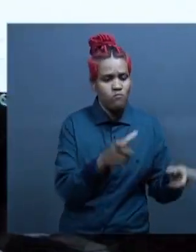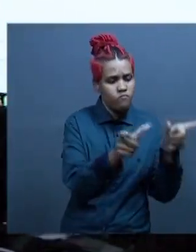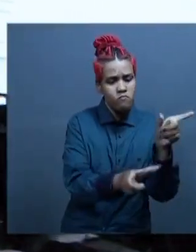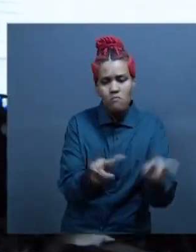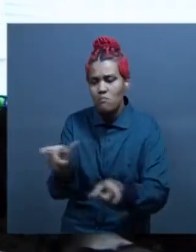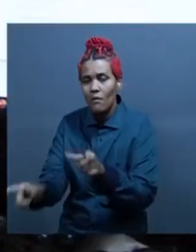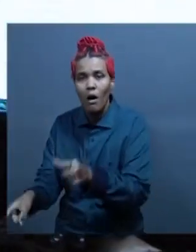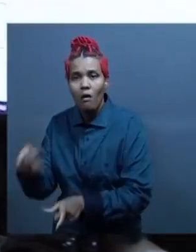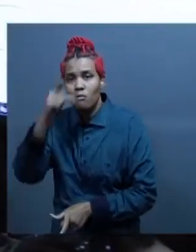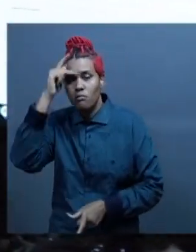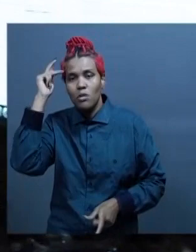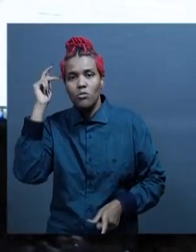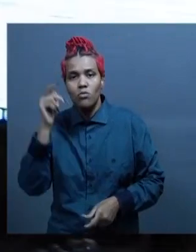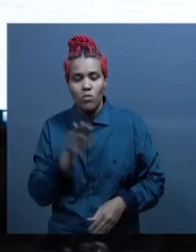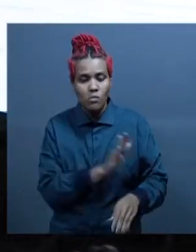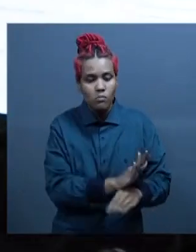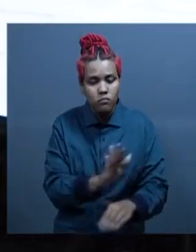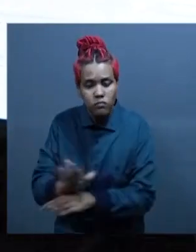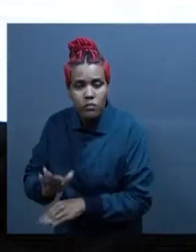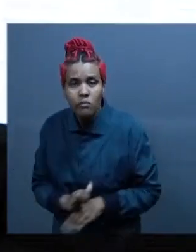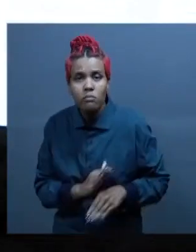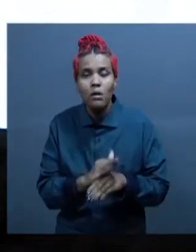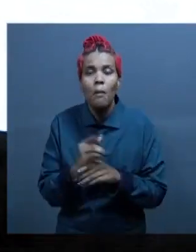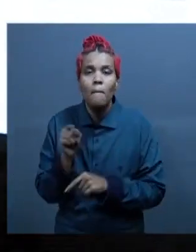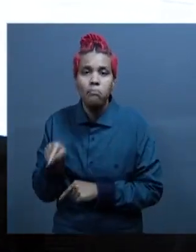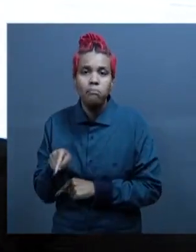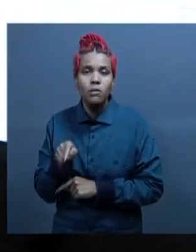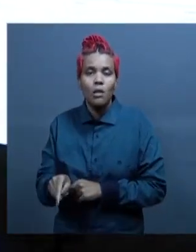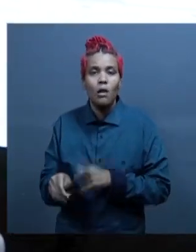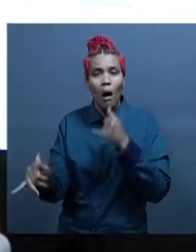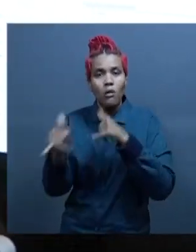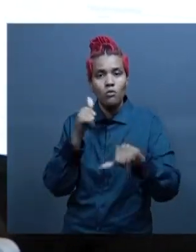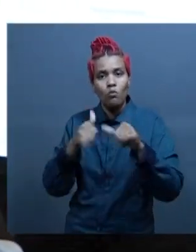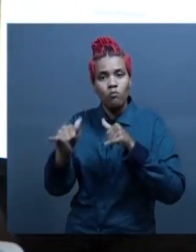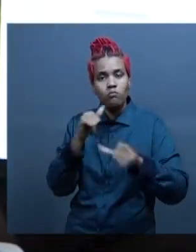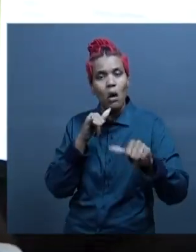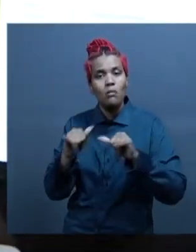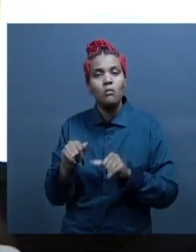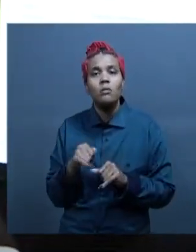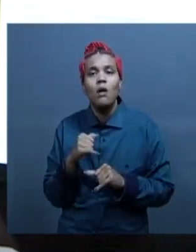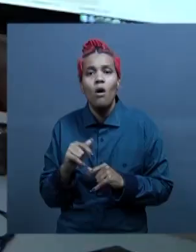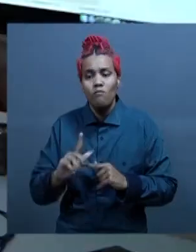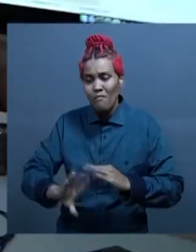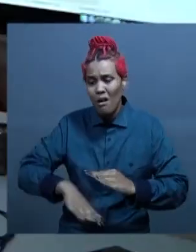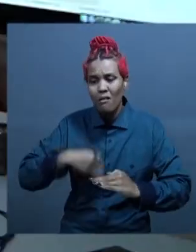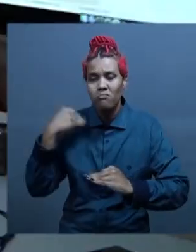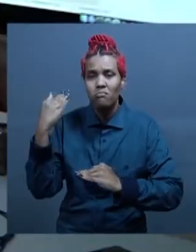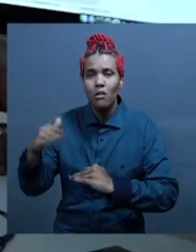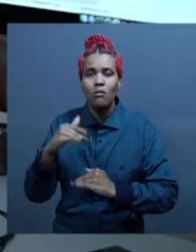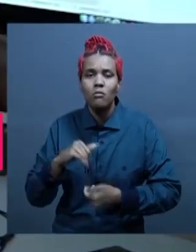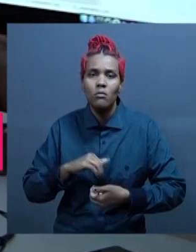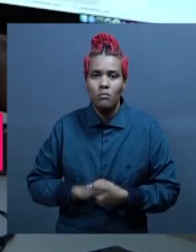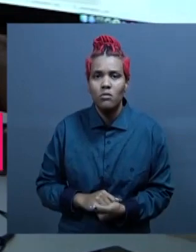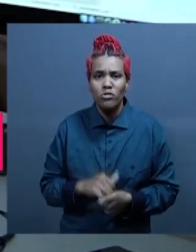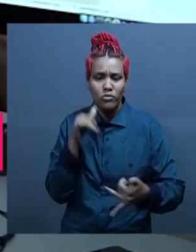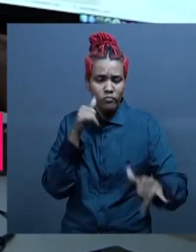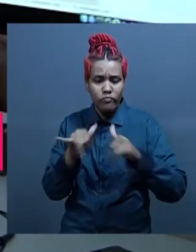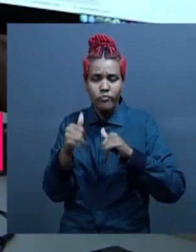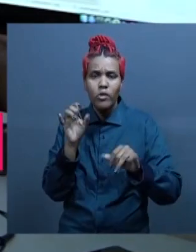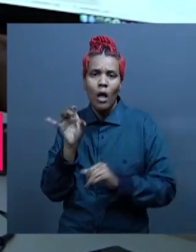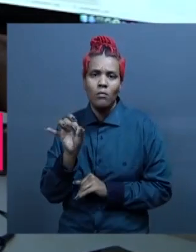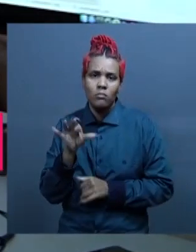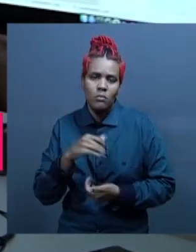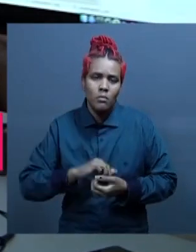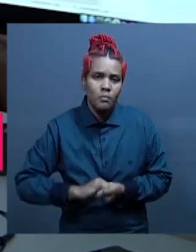marketing digital é algo que deve ir além de simplesmente fazer propaganda crente na internet publicidade não quer ver